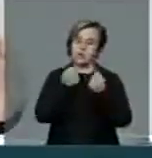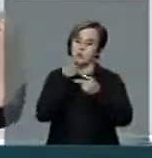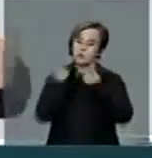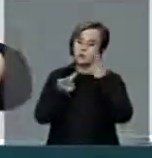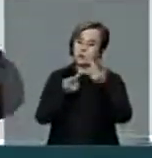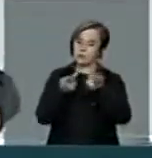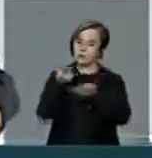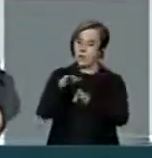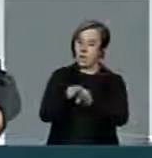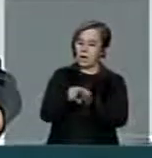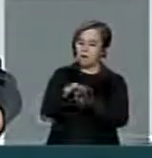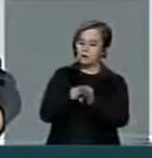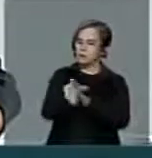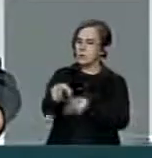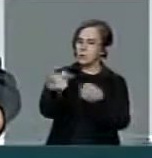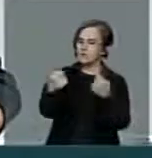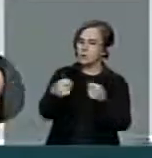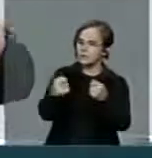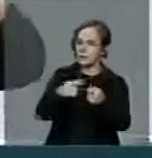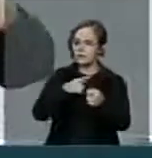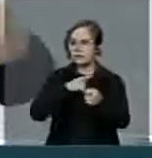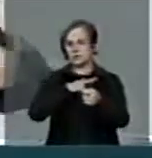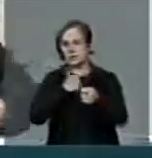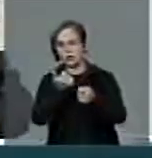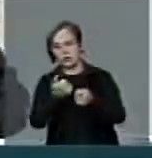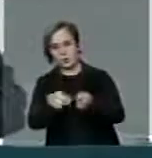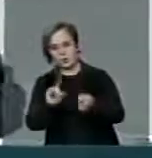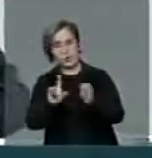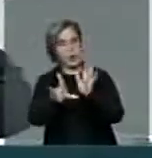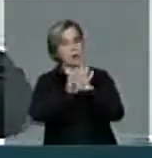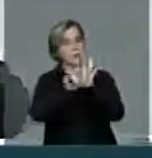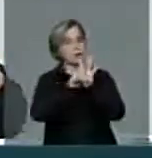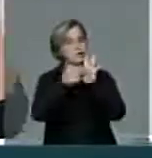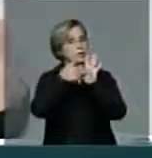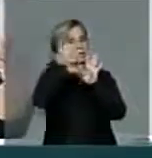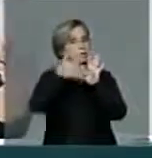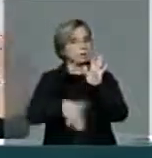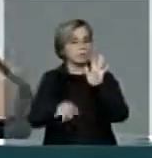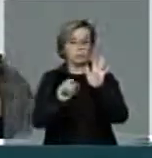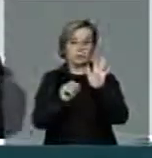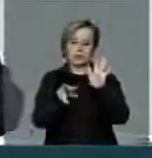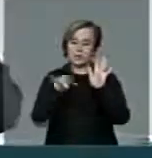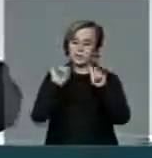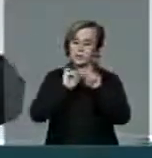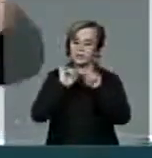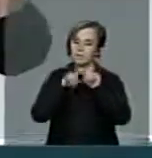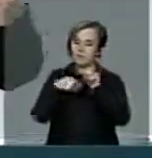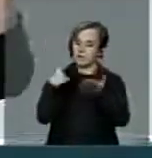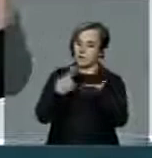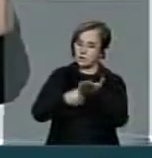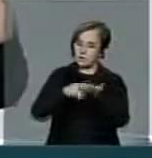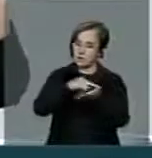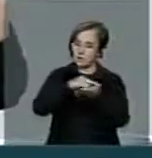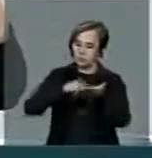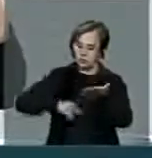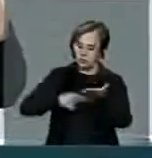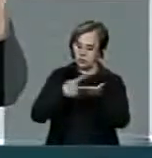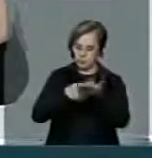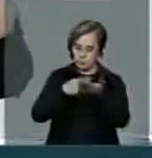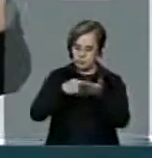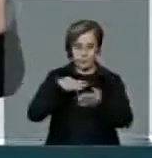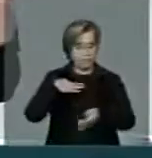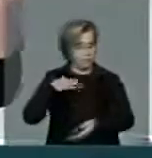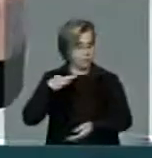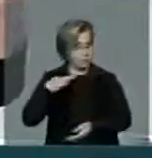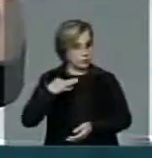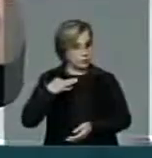deve ou que ele não deve. E aí a lei diz o seguinte, que ele vai fazer um termo de compromisso voluntário, e